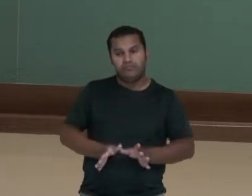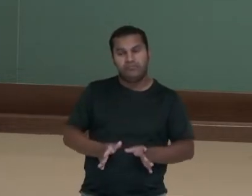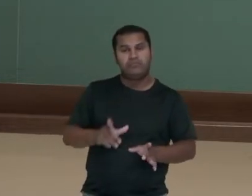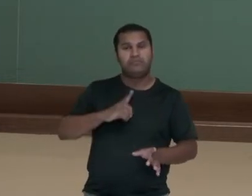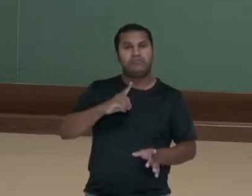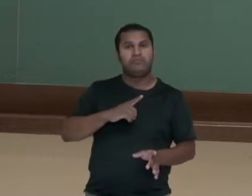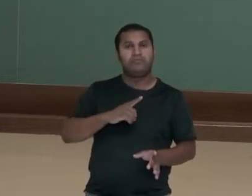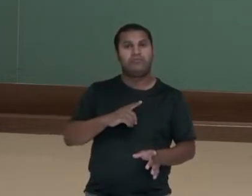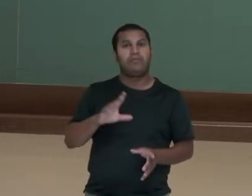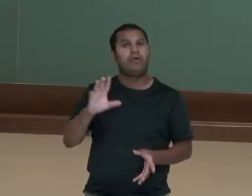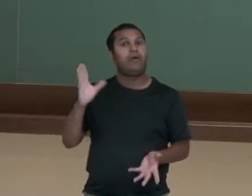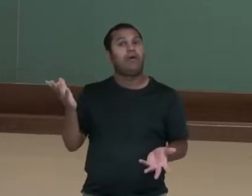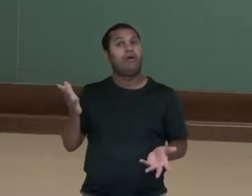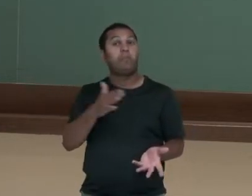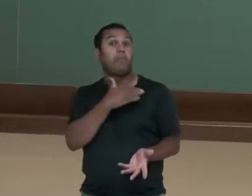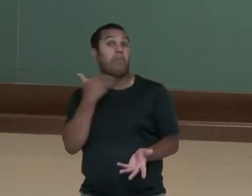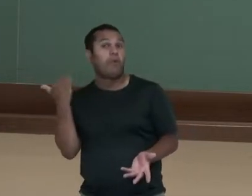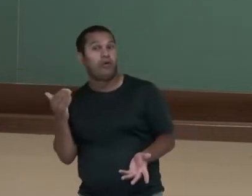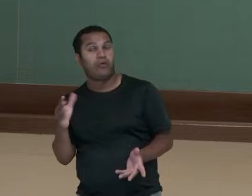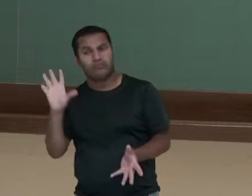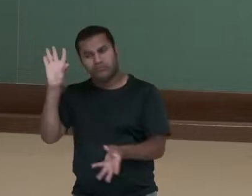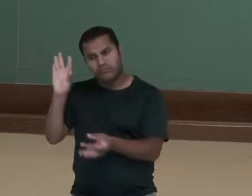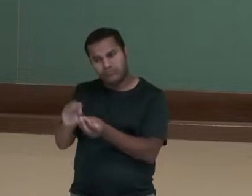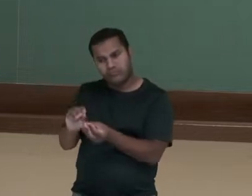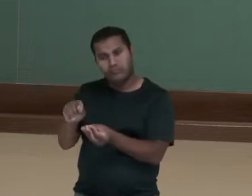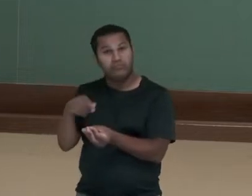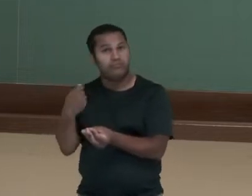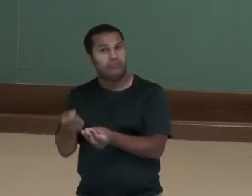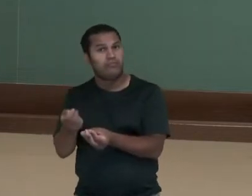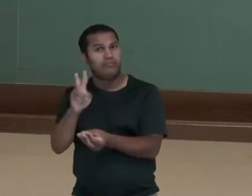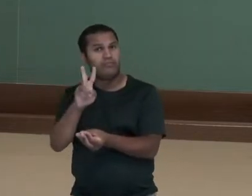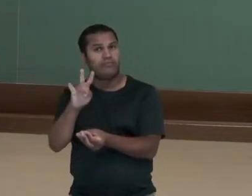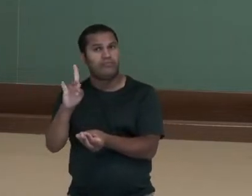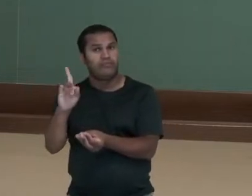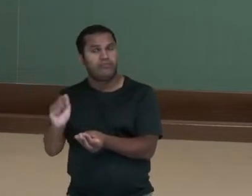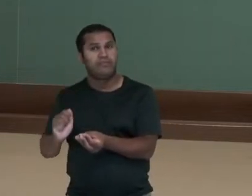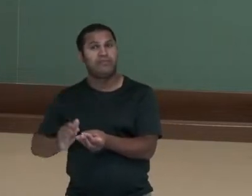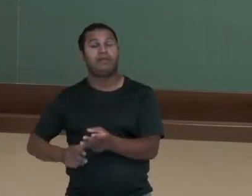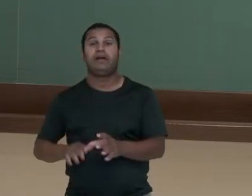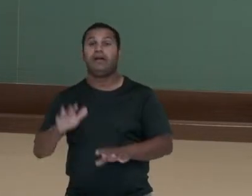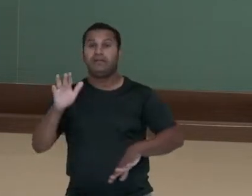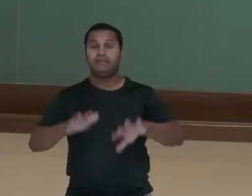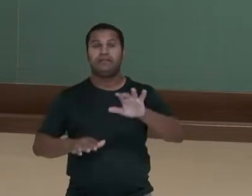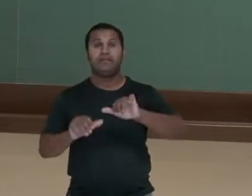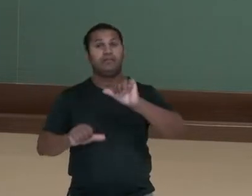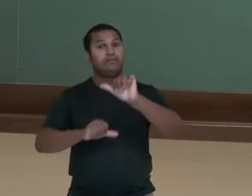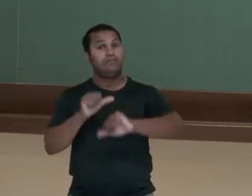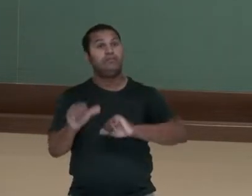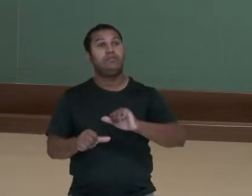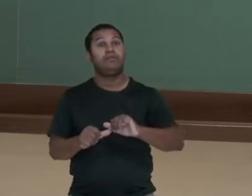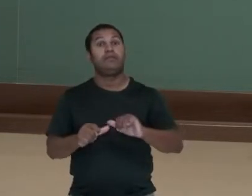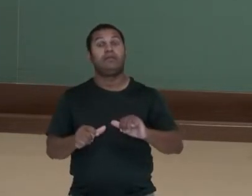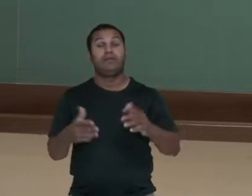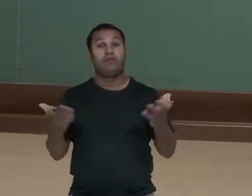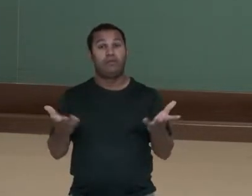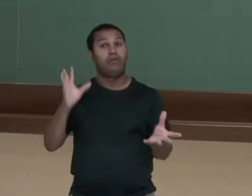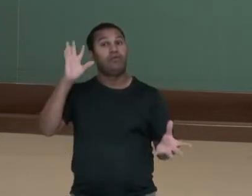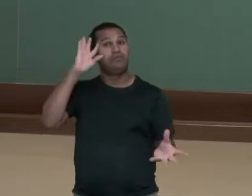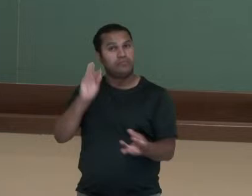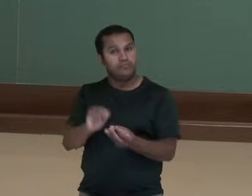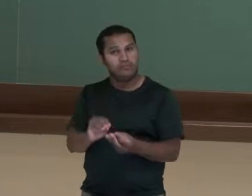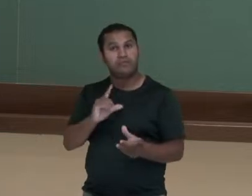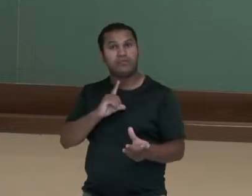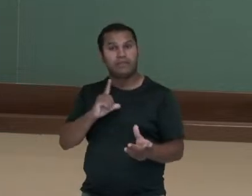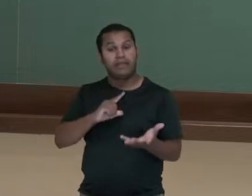Se ele tiver essas características, ele é considerado um ser vivo. Se não tiver, não é considerado um ser vivo. Quais